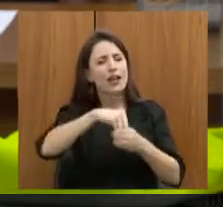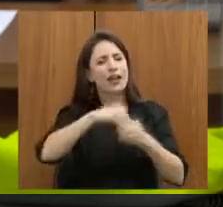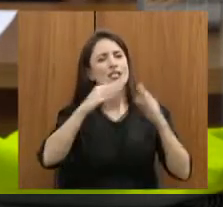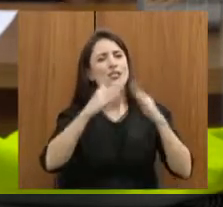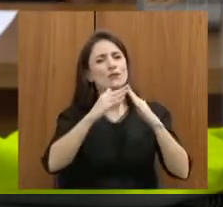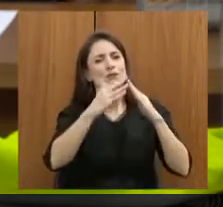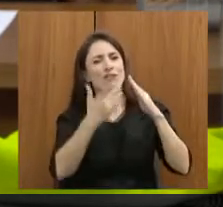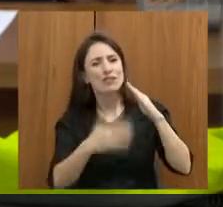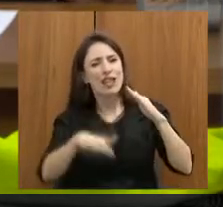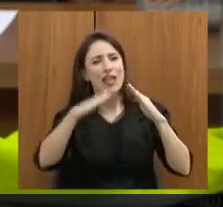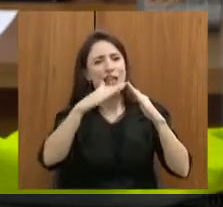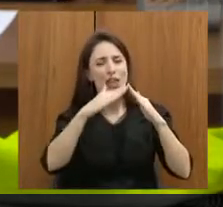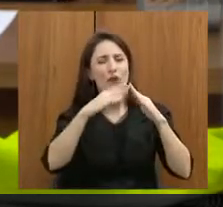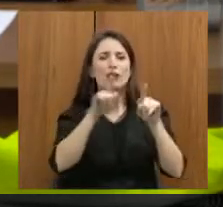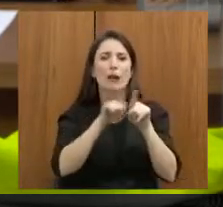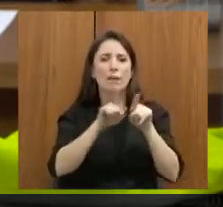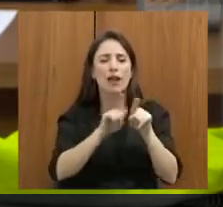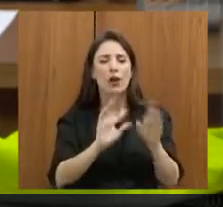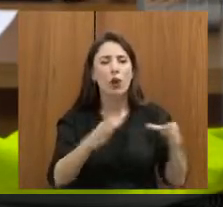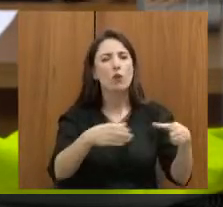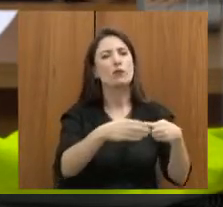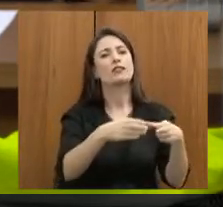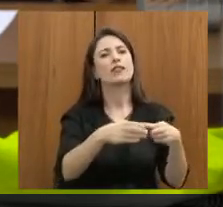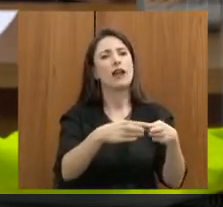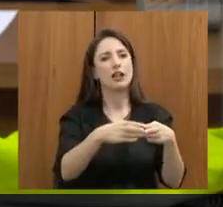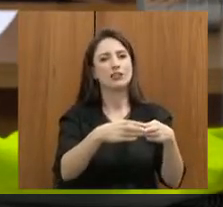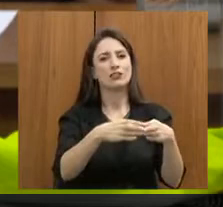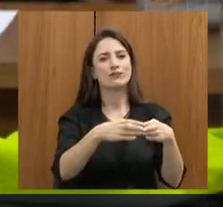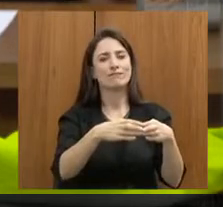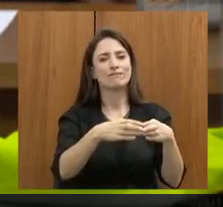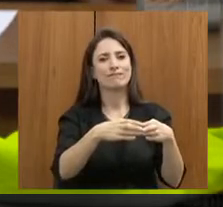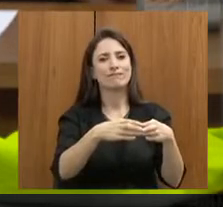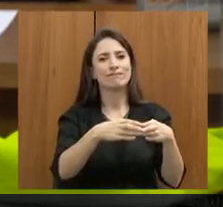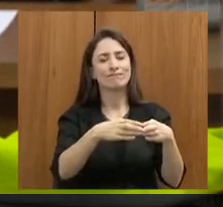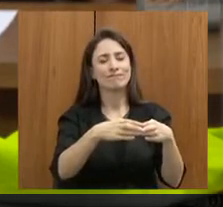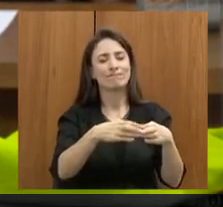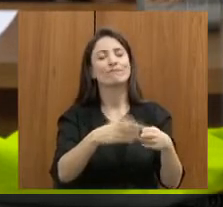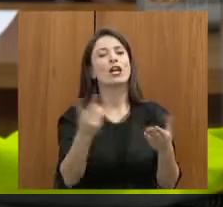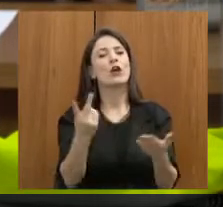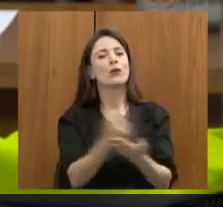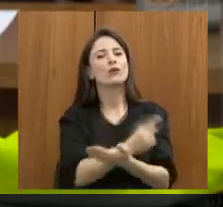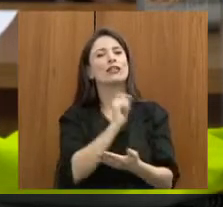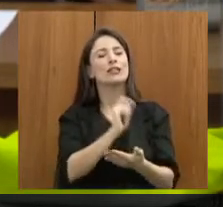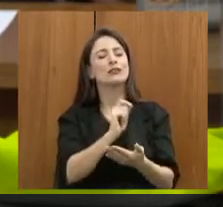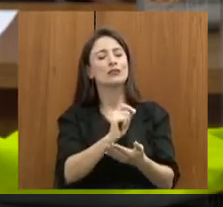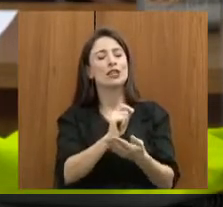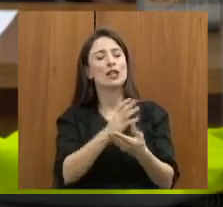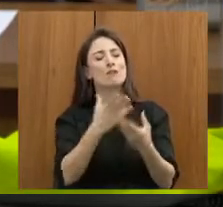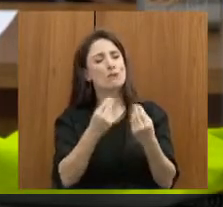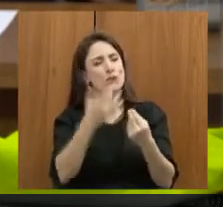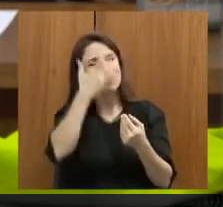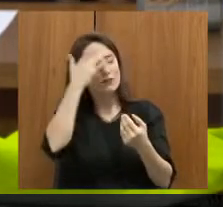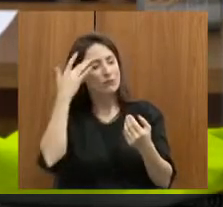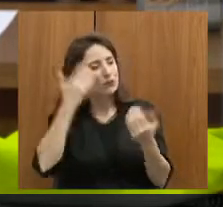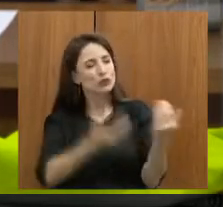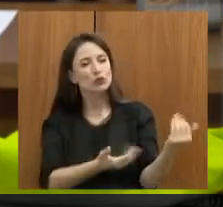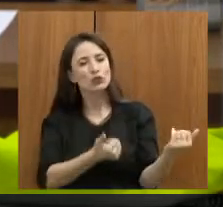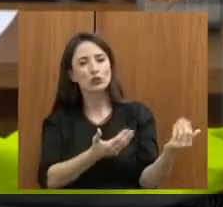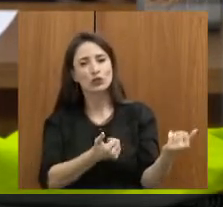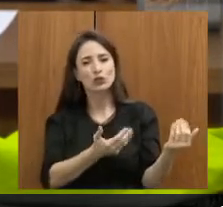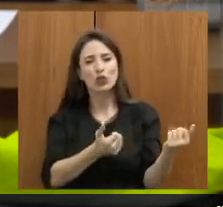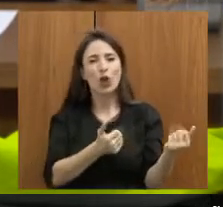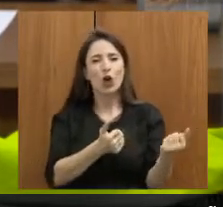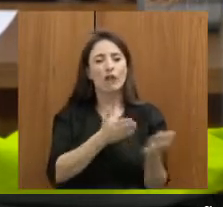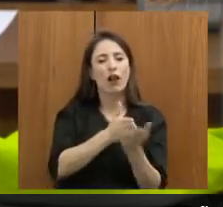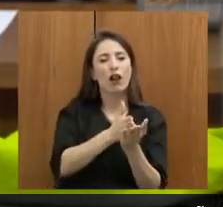comunidades e as horas forma de sequência os nossos jovens é